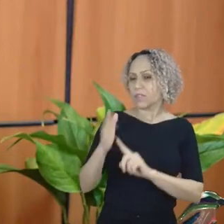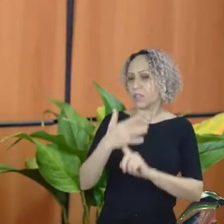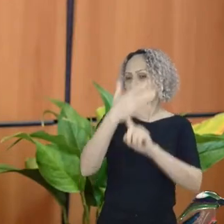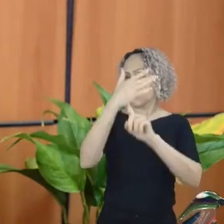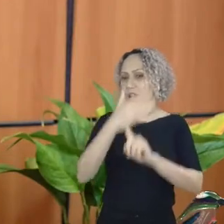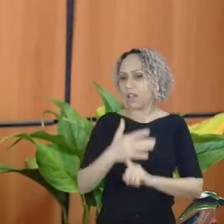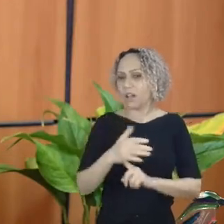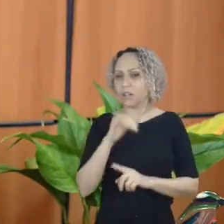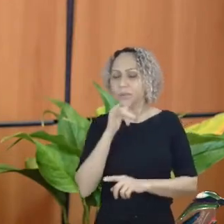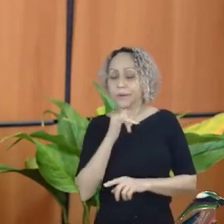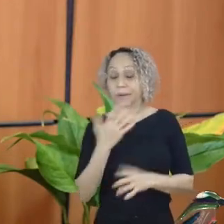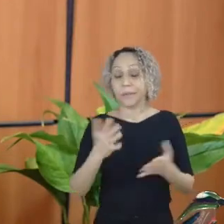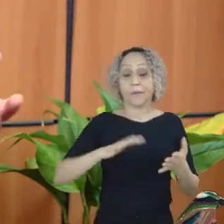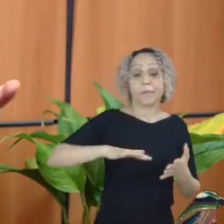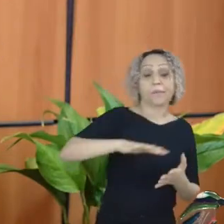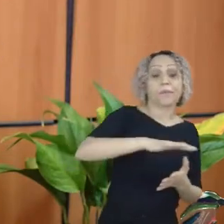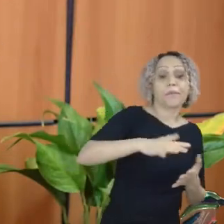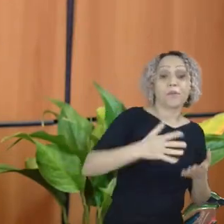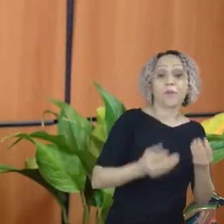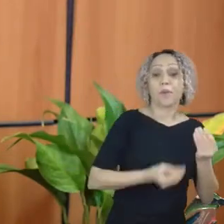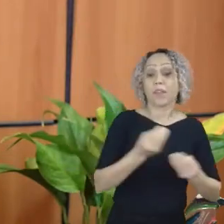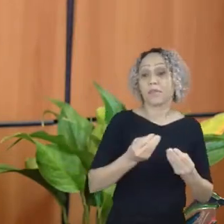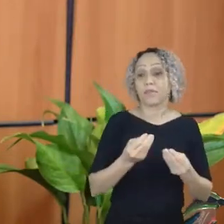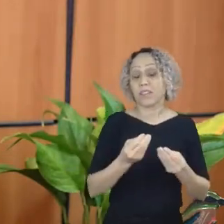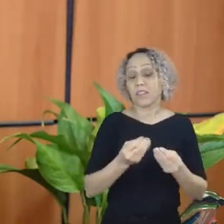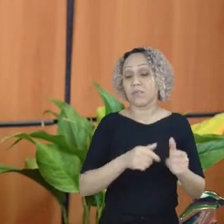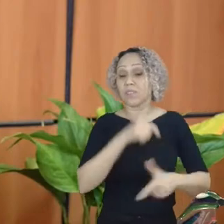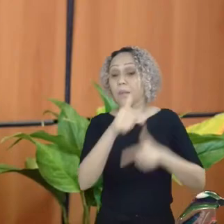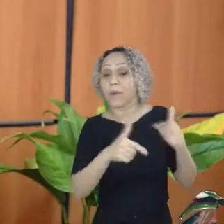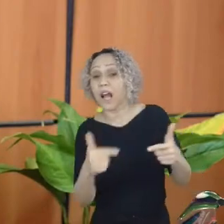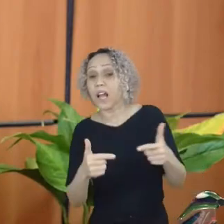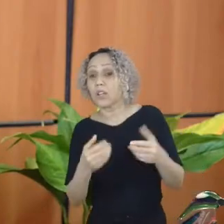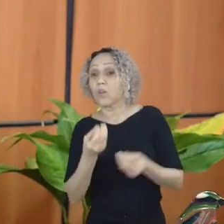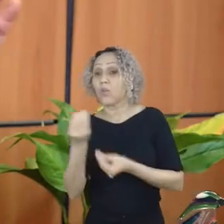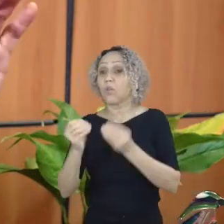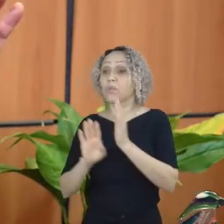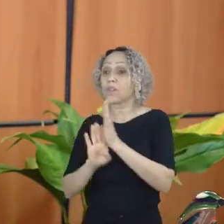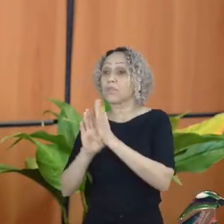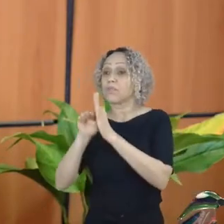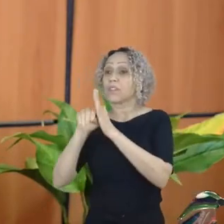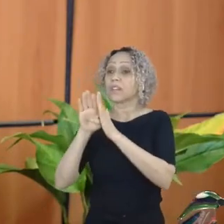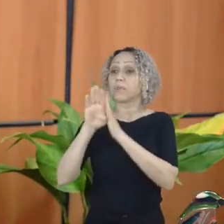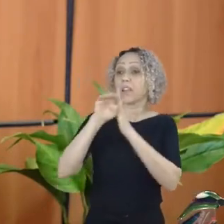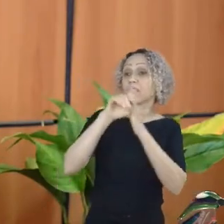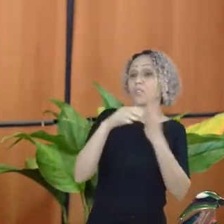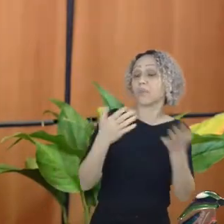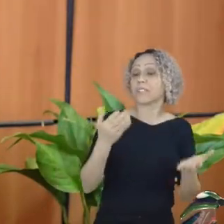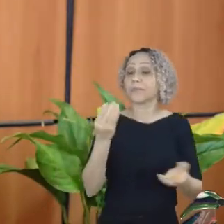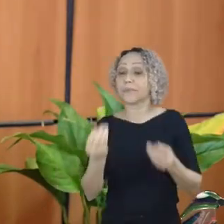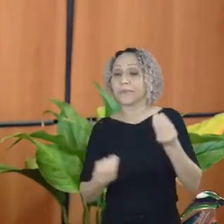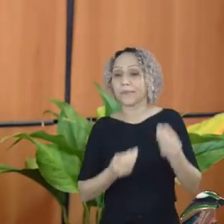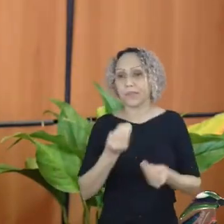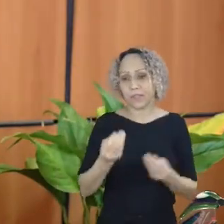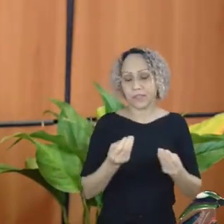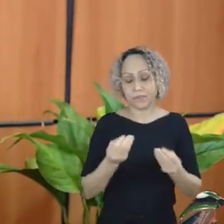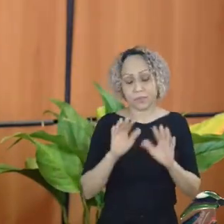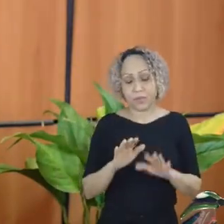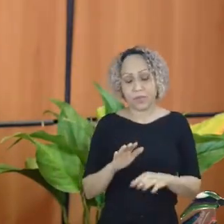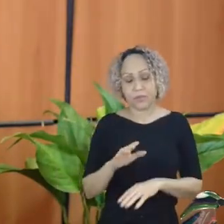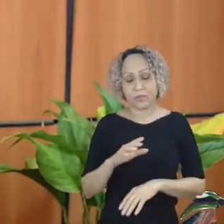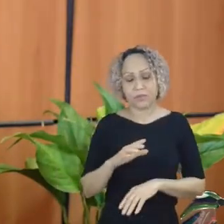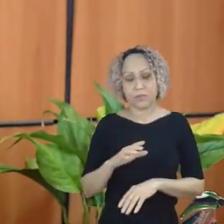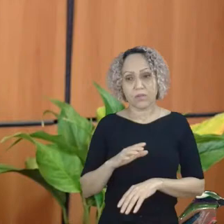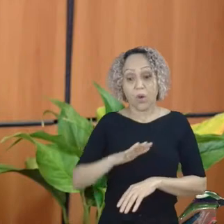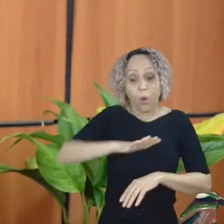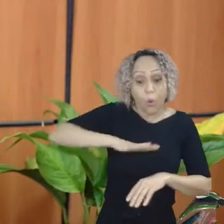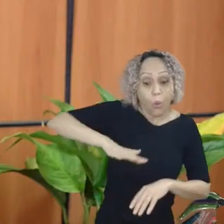aqui, não faz, desenvolve aqui, não faz, como é que ficam as balanças comerciais, enfim. Você tem um conjunto de valores aqui do mundo do trabalho que é